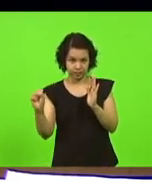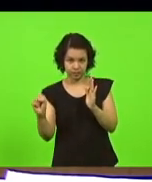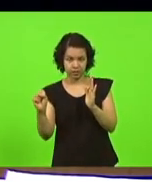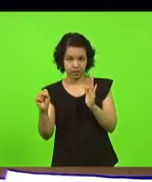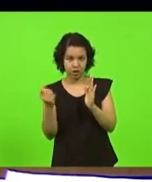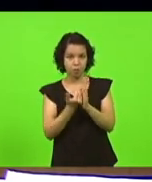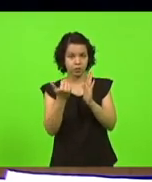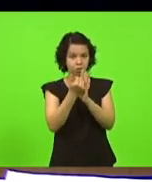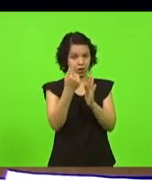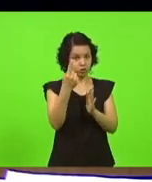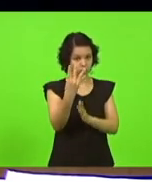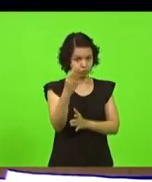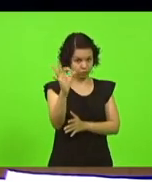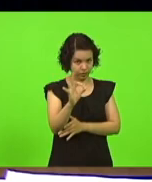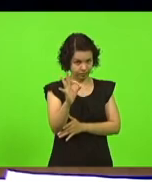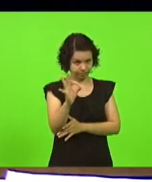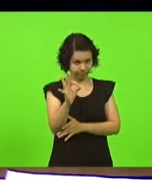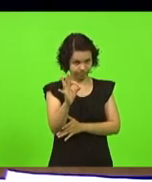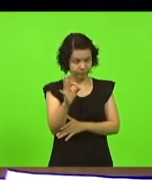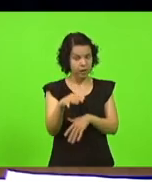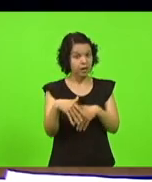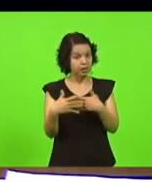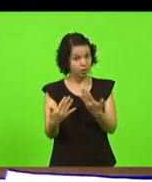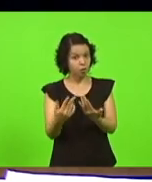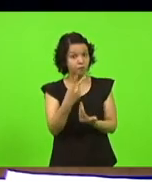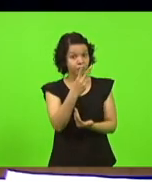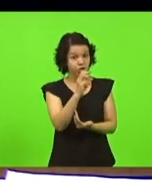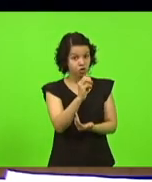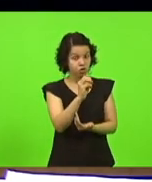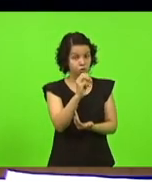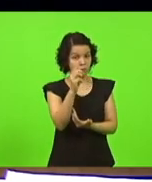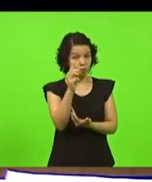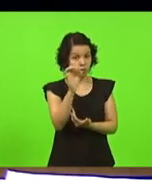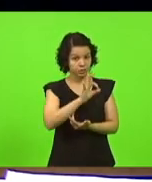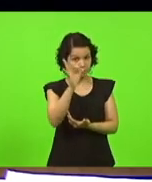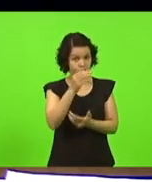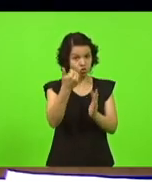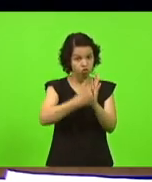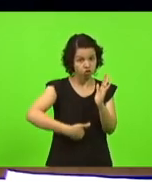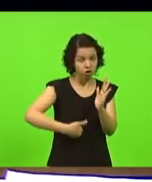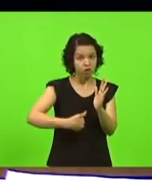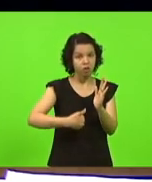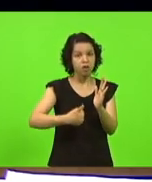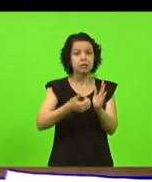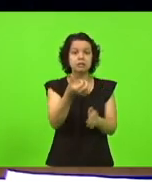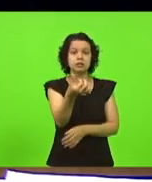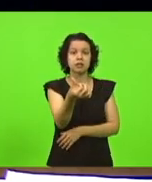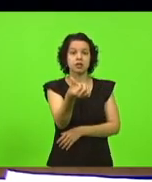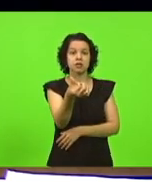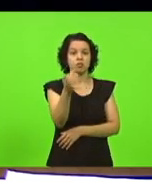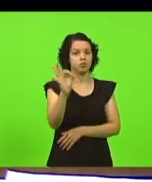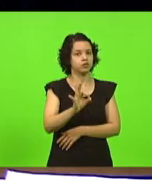Desses 20%, então, vão sobrar 6%. Só que o que acontece?